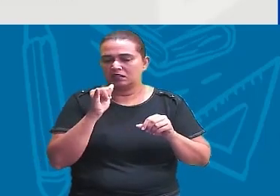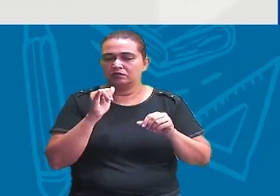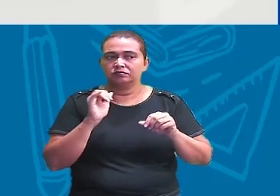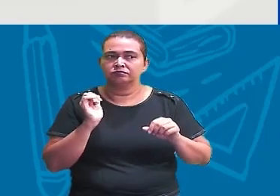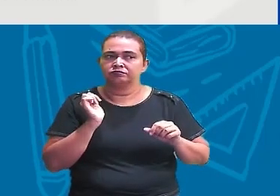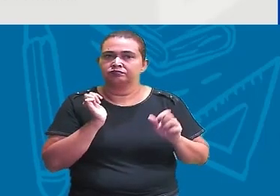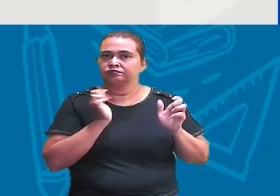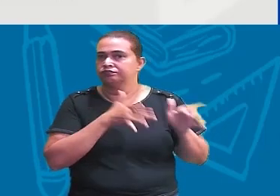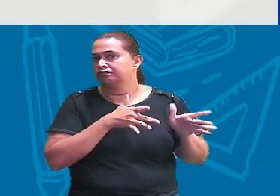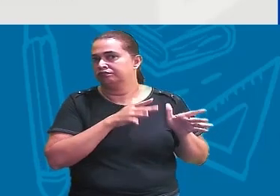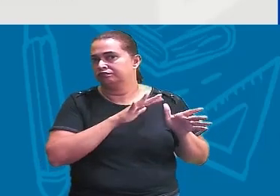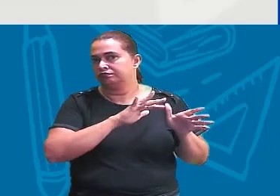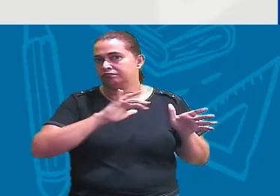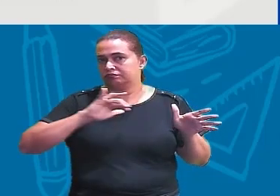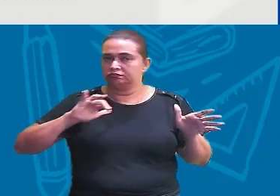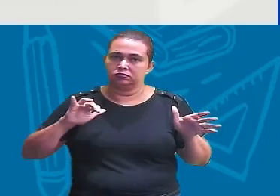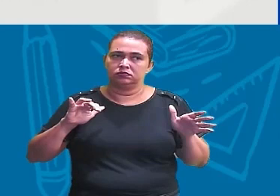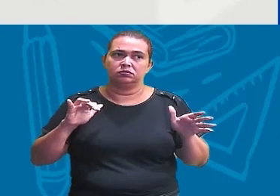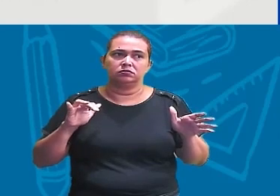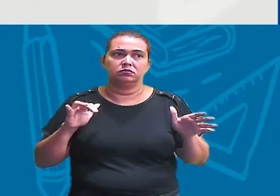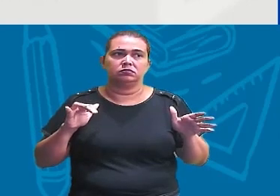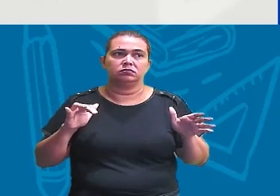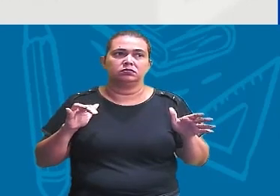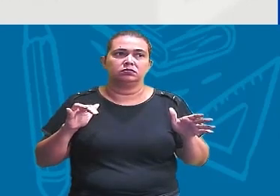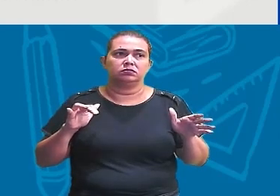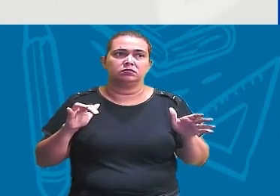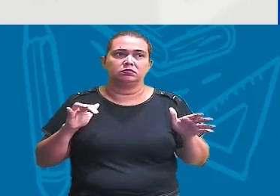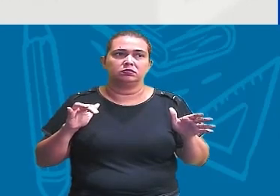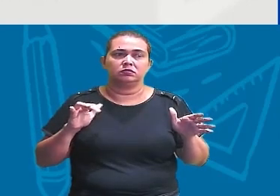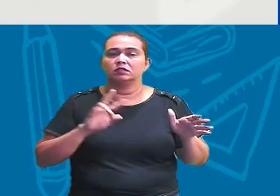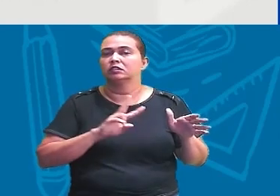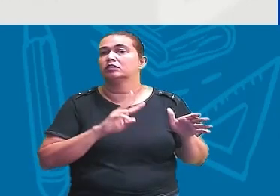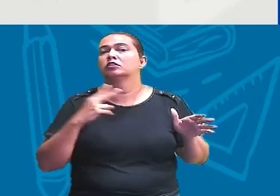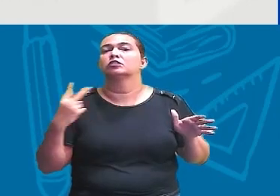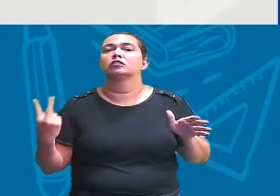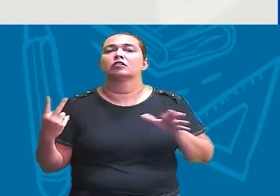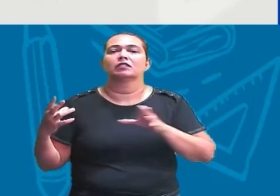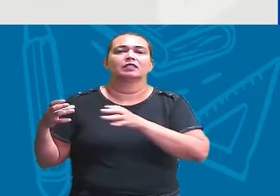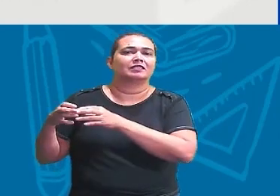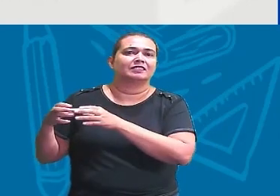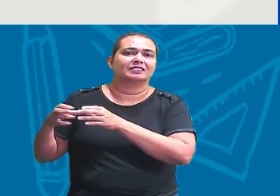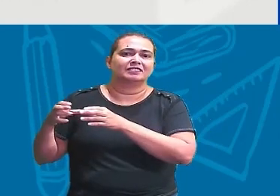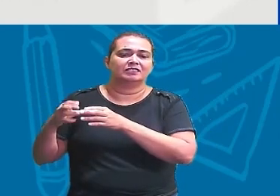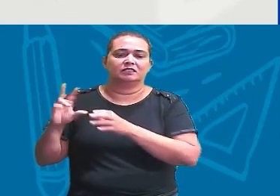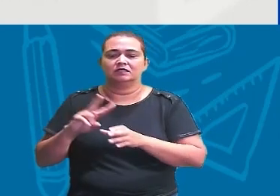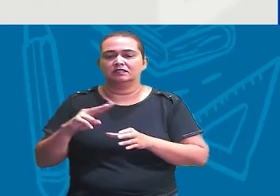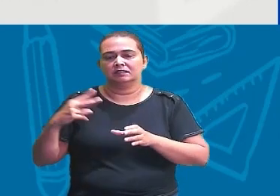movimento. E até certo momento ela também muda de lado, entrando na